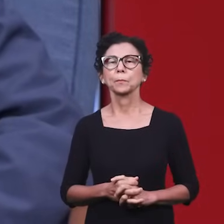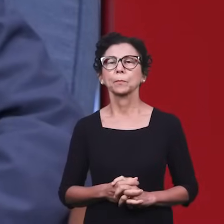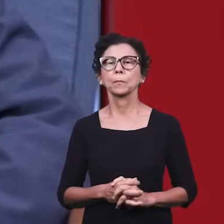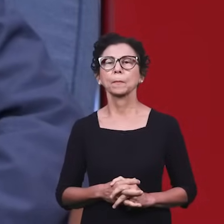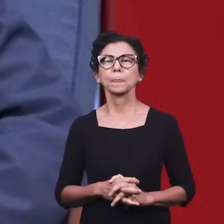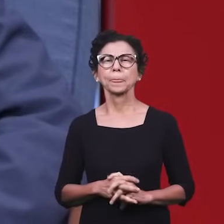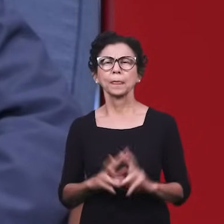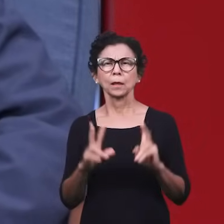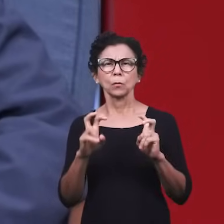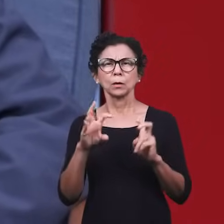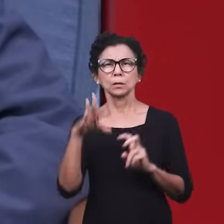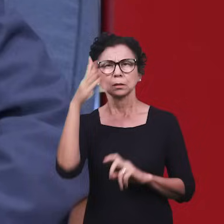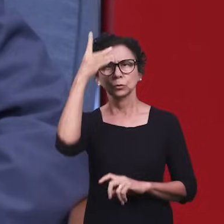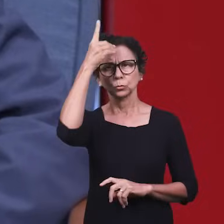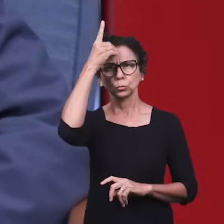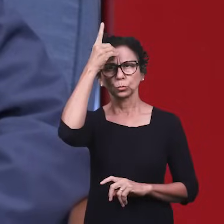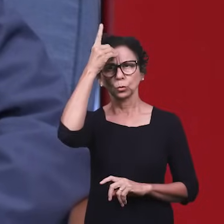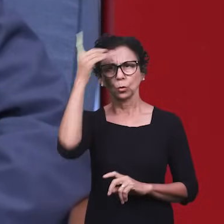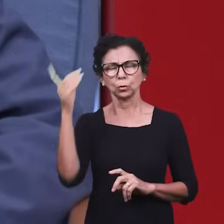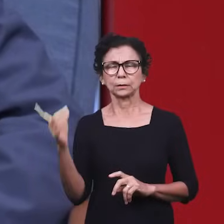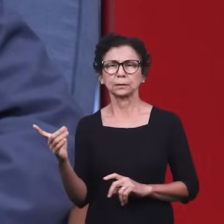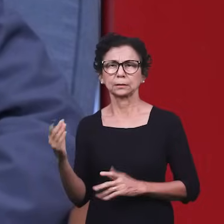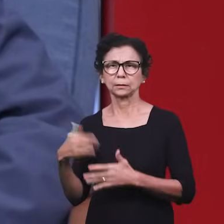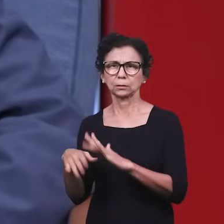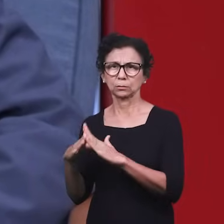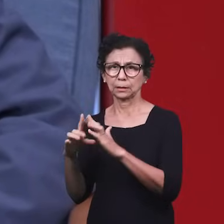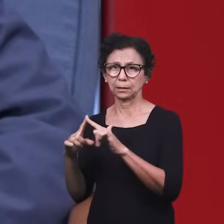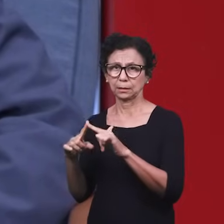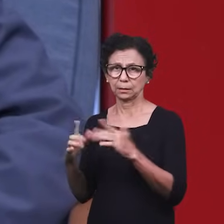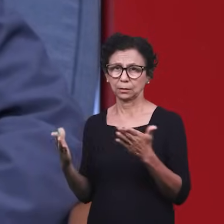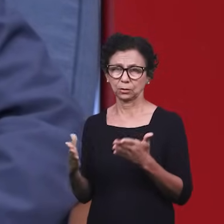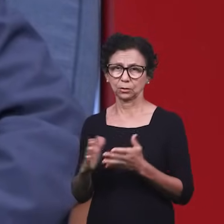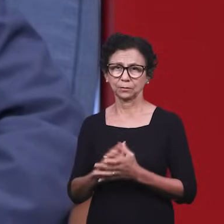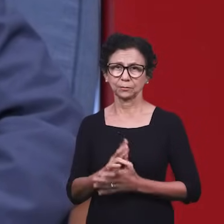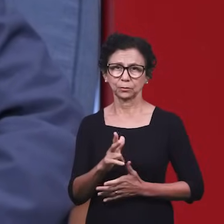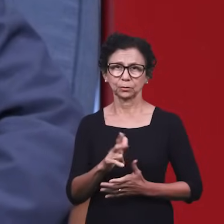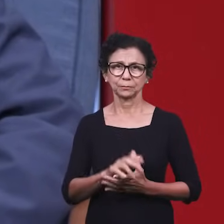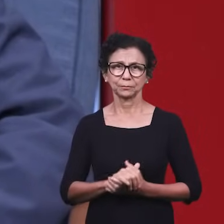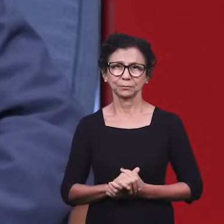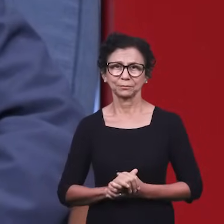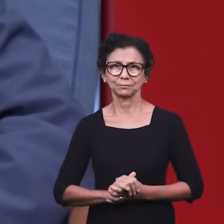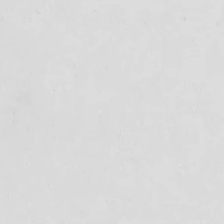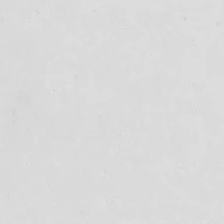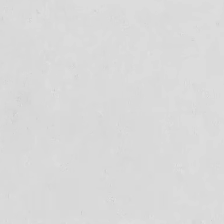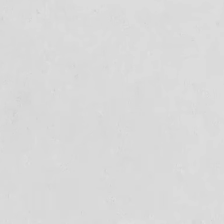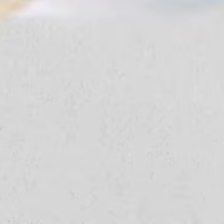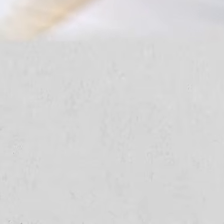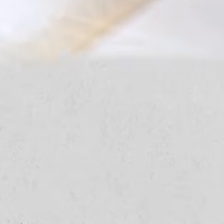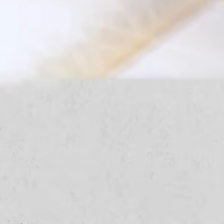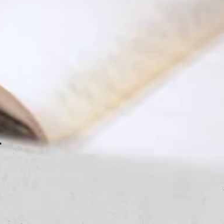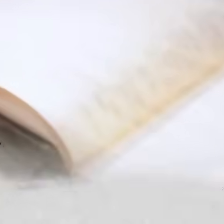assunto sobre os dons espirituais na vida da igreja hoje, logo depois da vinheta.